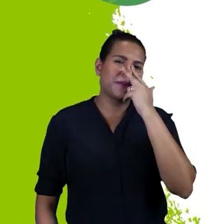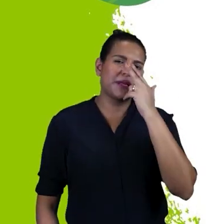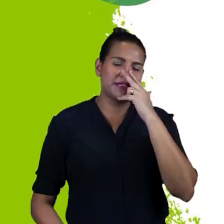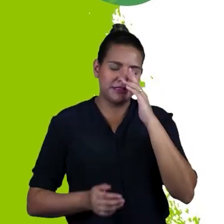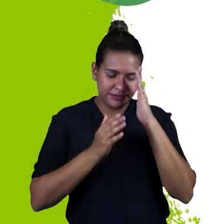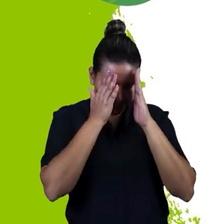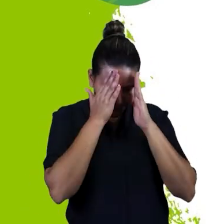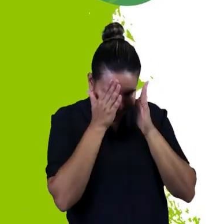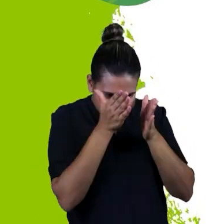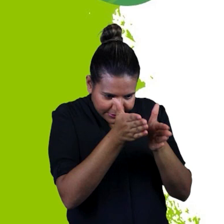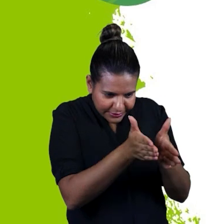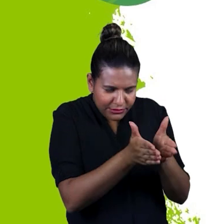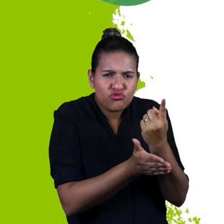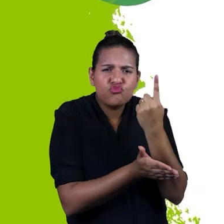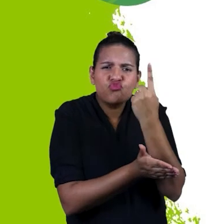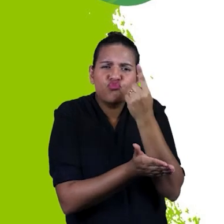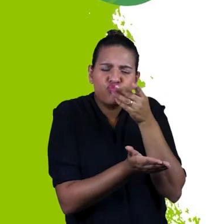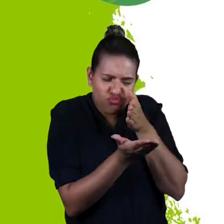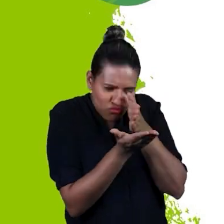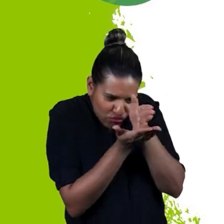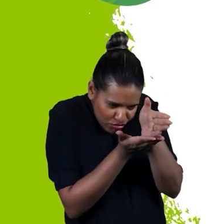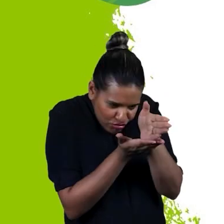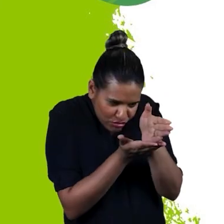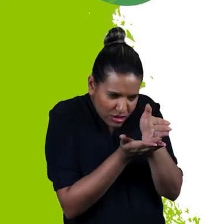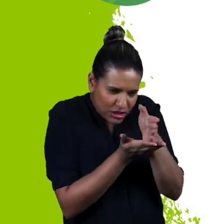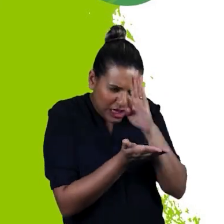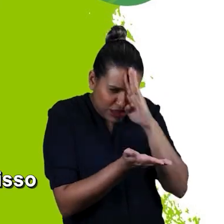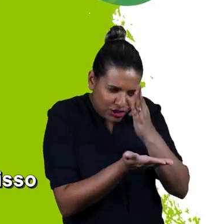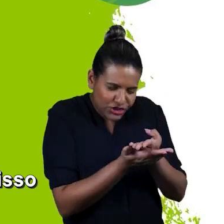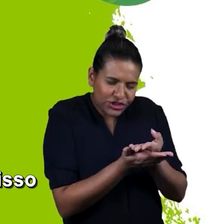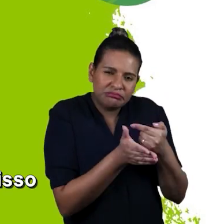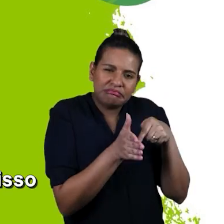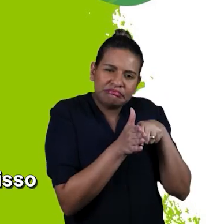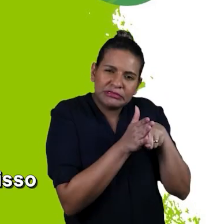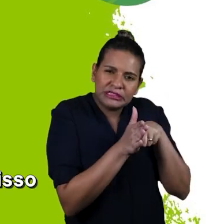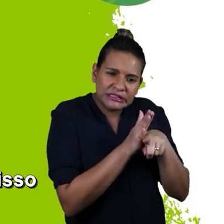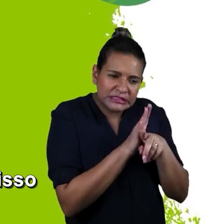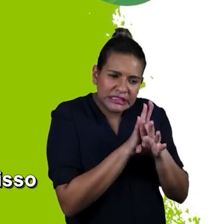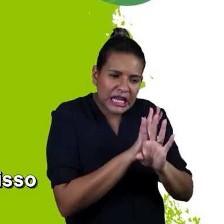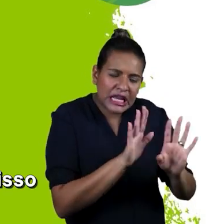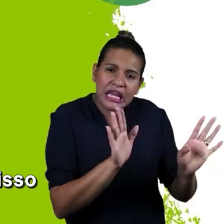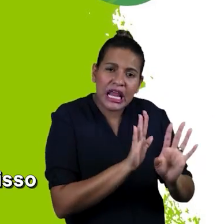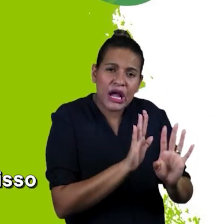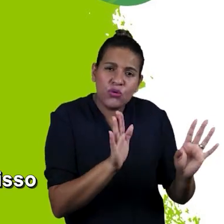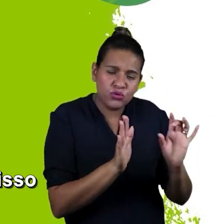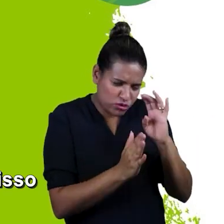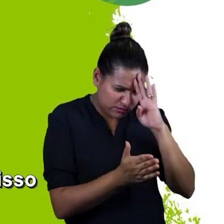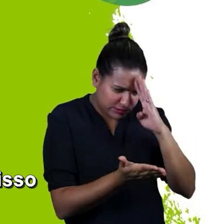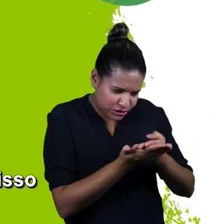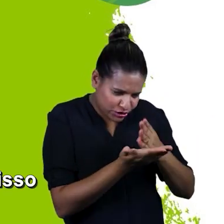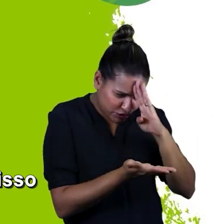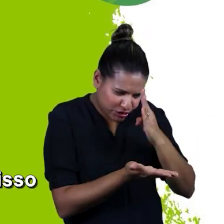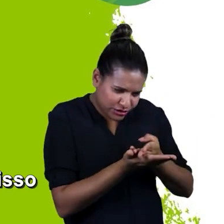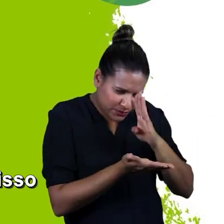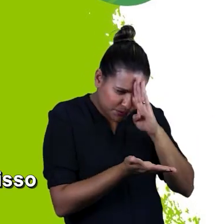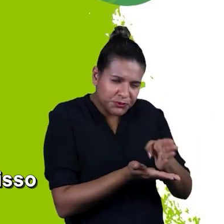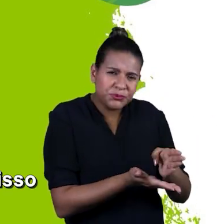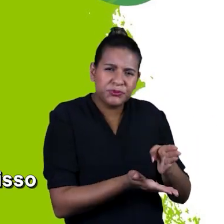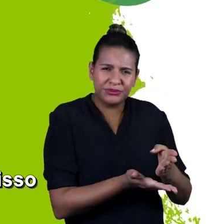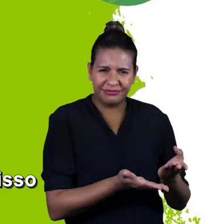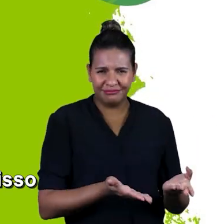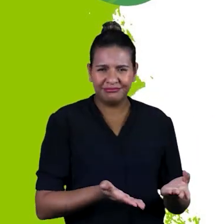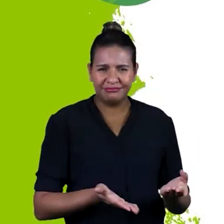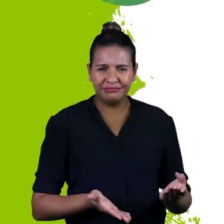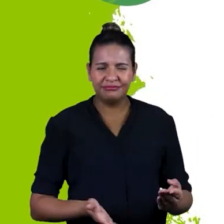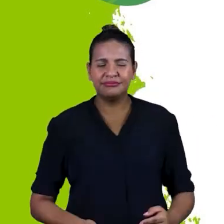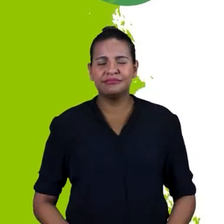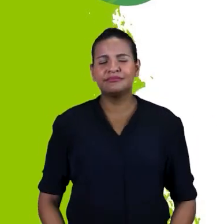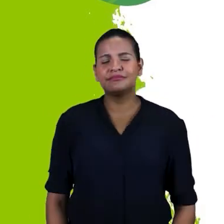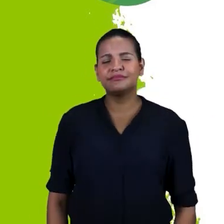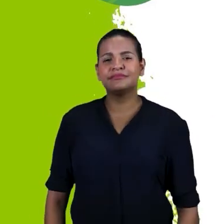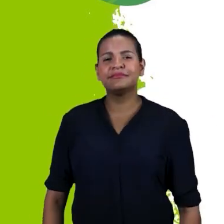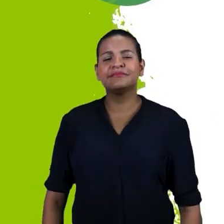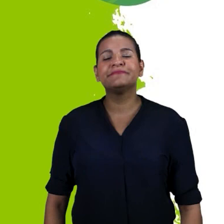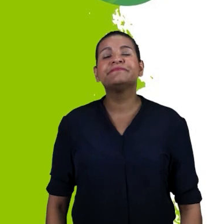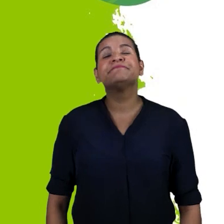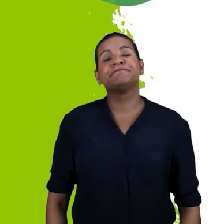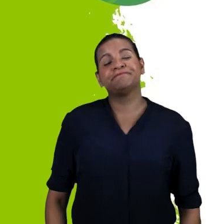tendo pessoas muito com um cabrestinho, assim, que só vê uma coisa e já acredita nisso e não pesquisa mais nada.